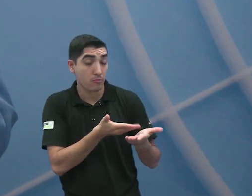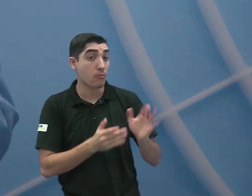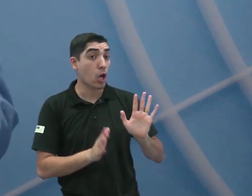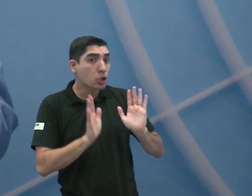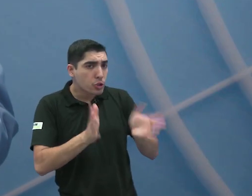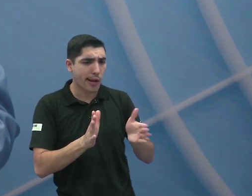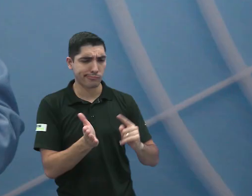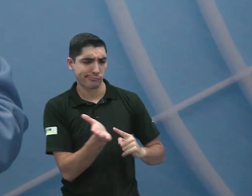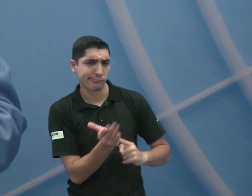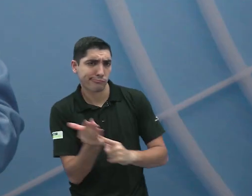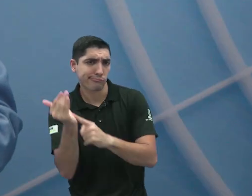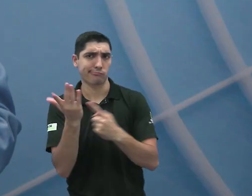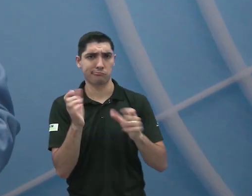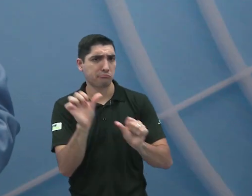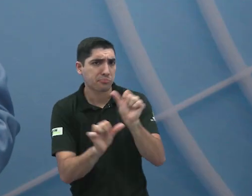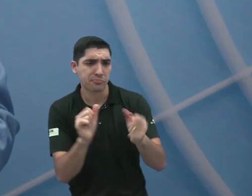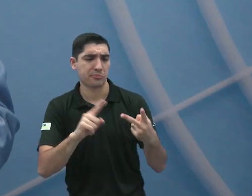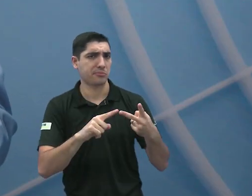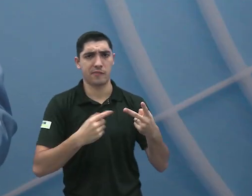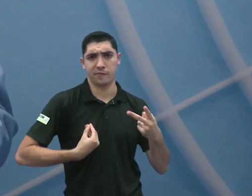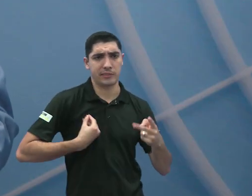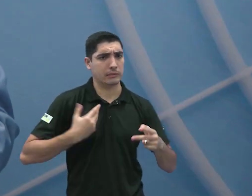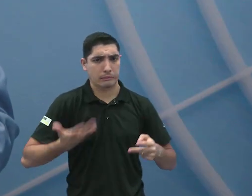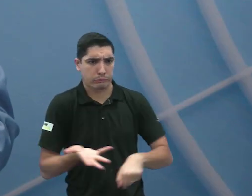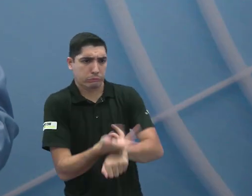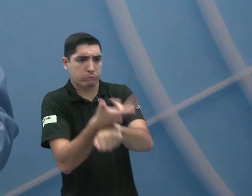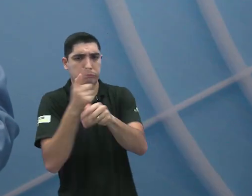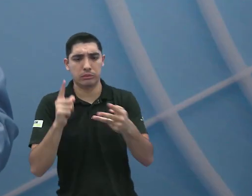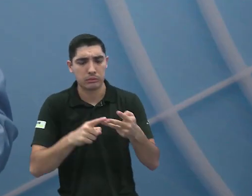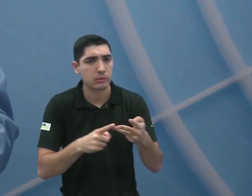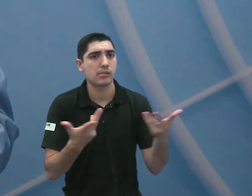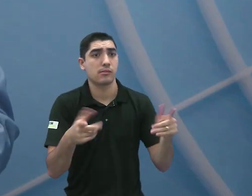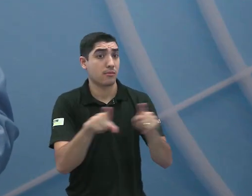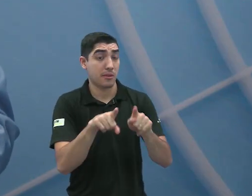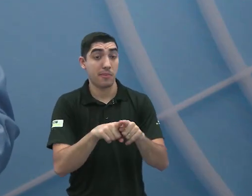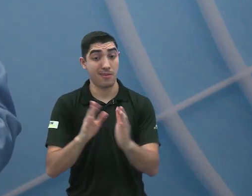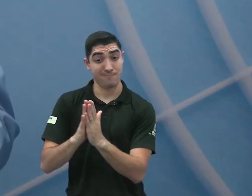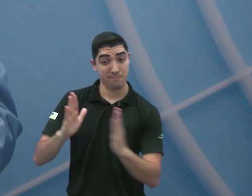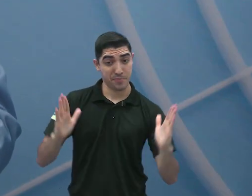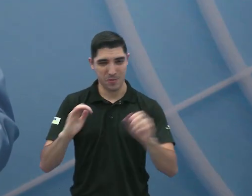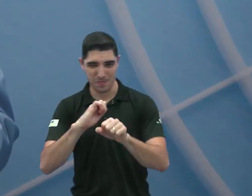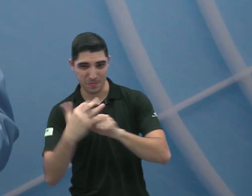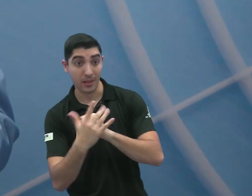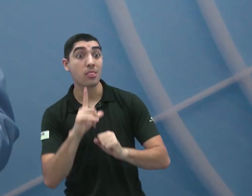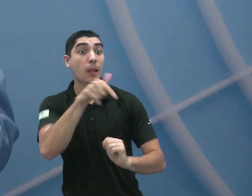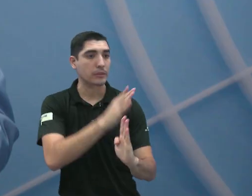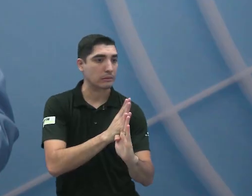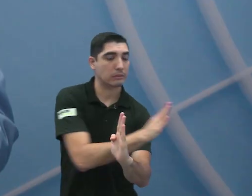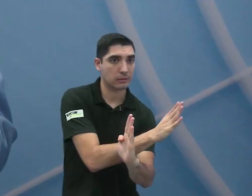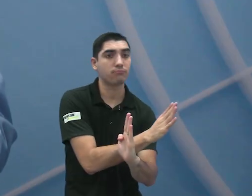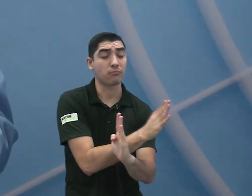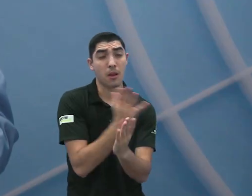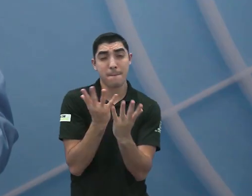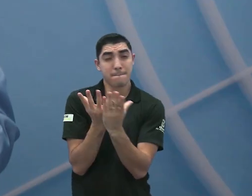mudança, tecnologia, rotina acelerada e o impacto do pós-pandemia, muita gente tem